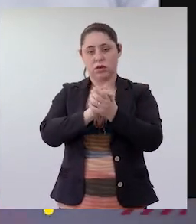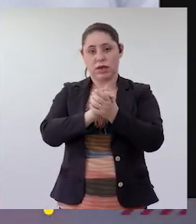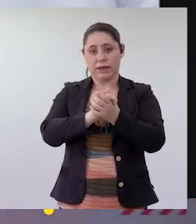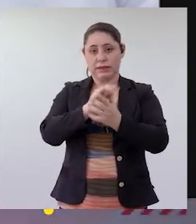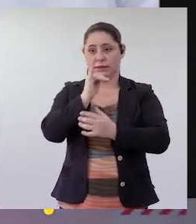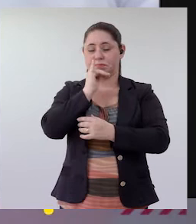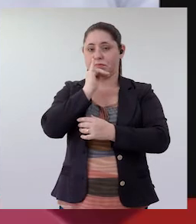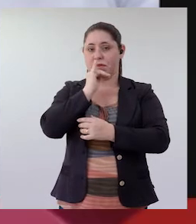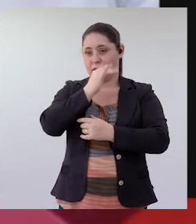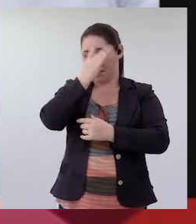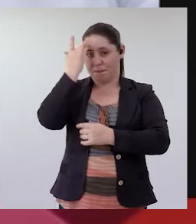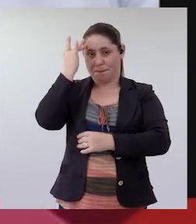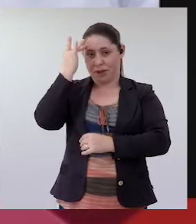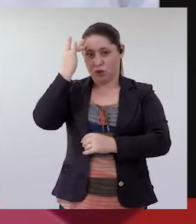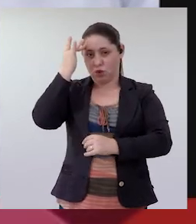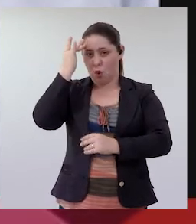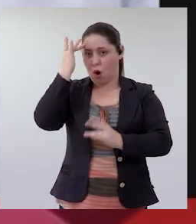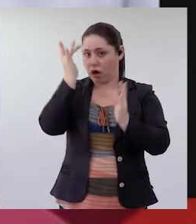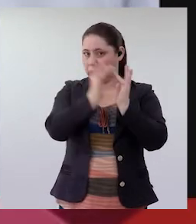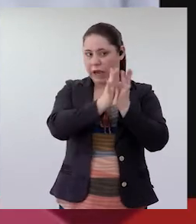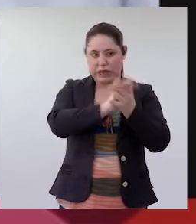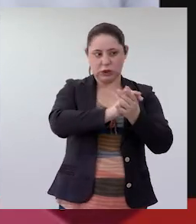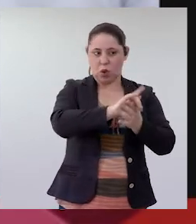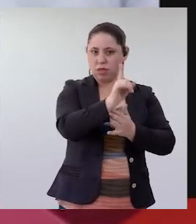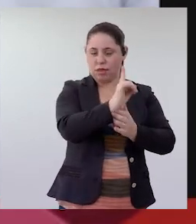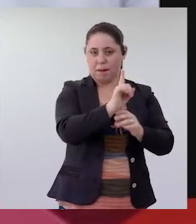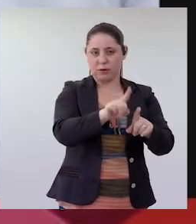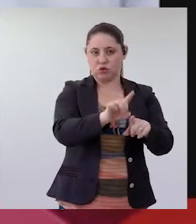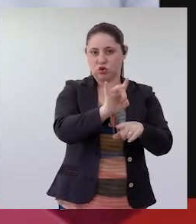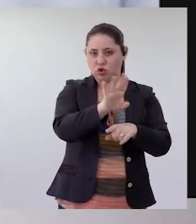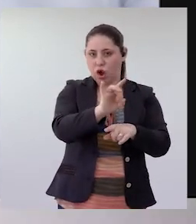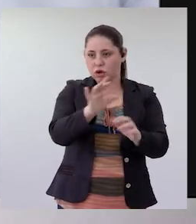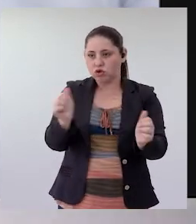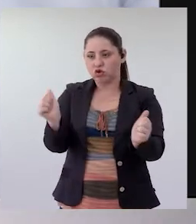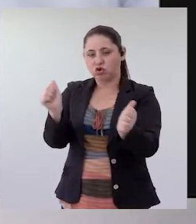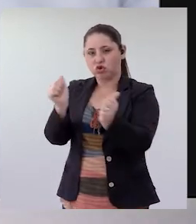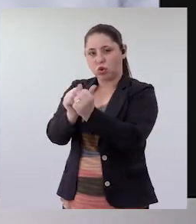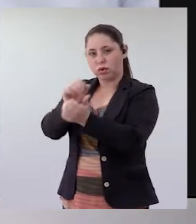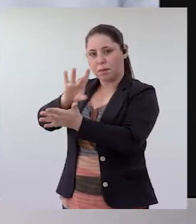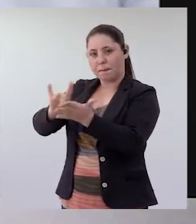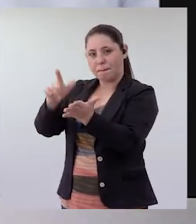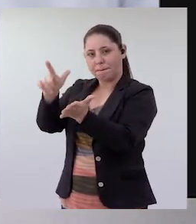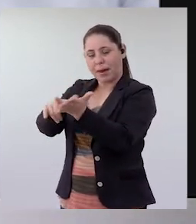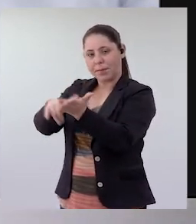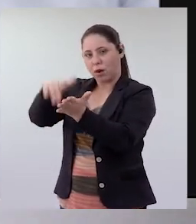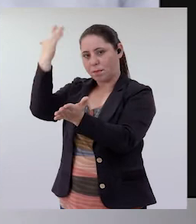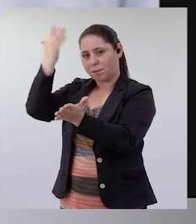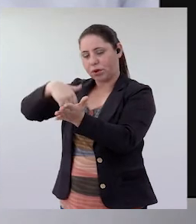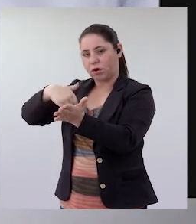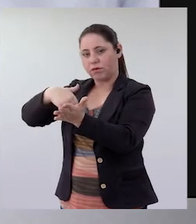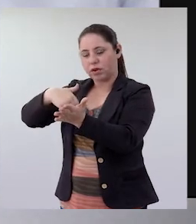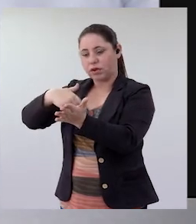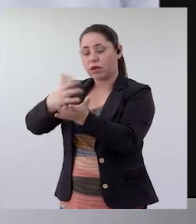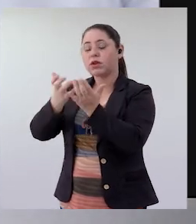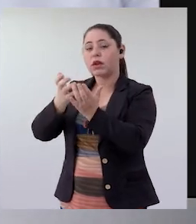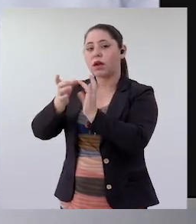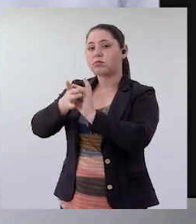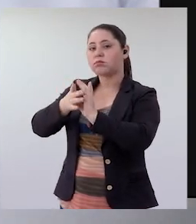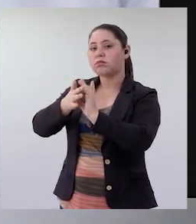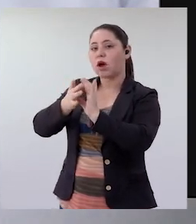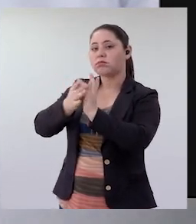pessoa que vive união estável e não querem viver mais, né, enquanto companheiros, podem